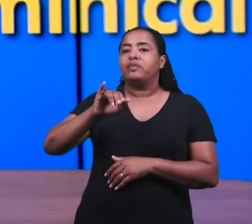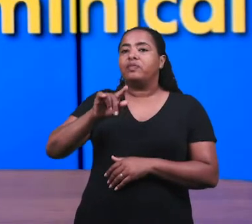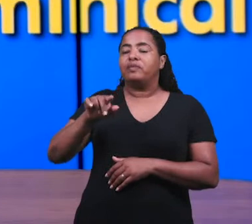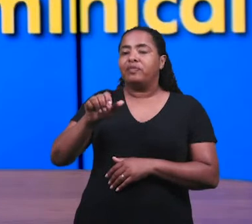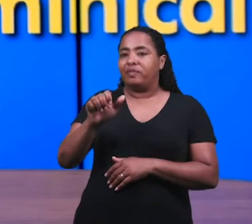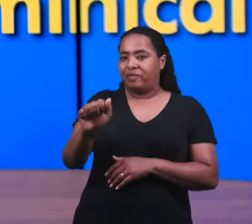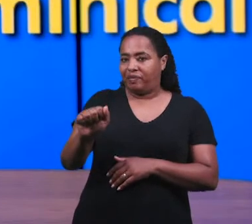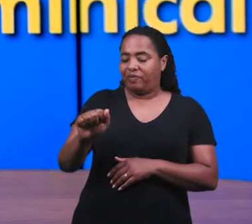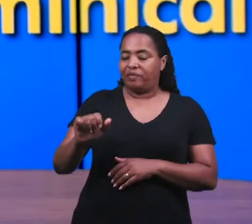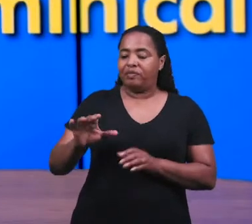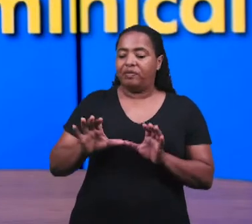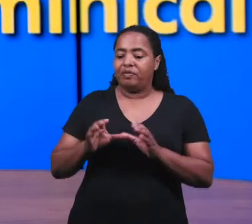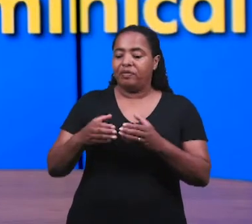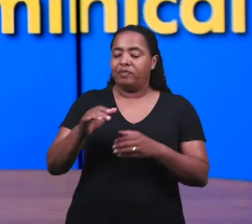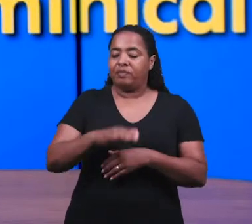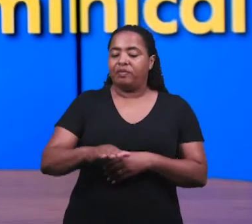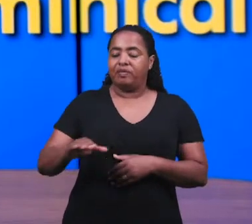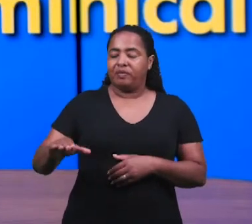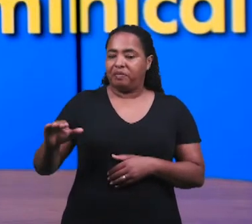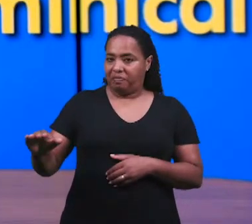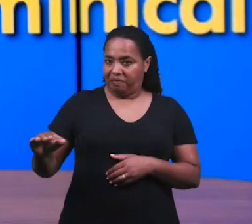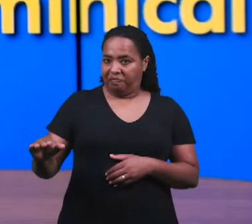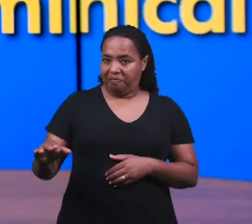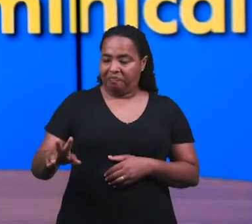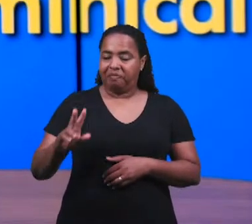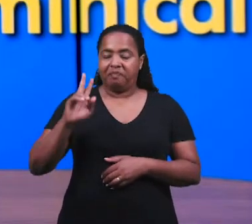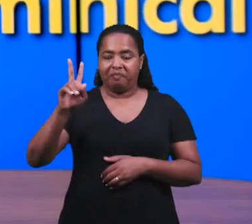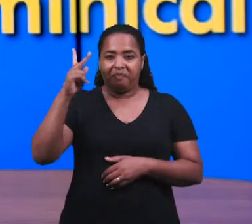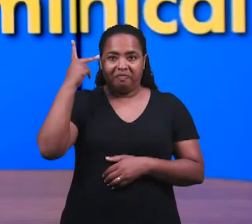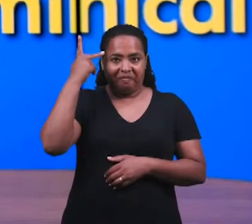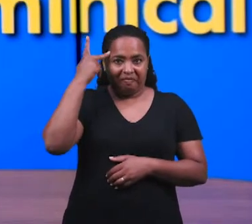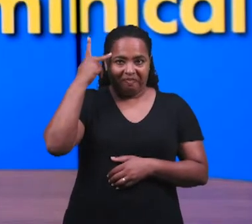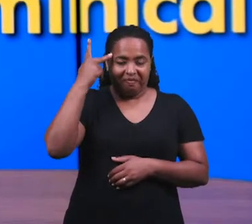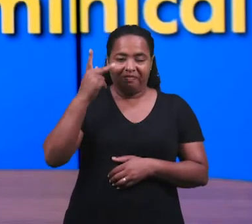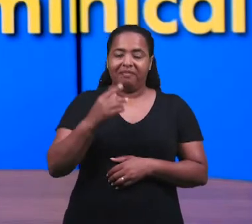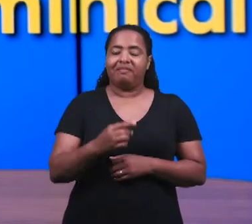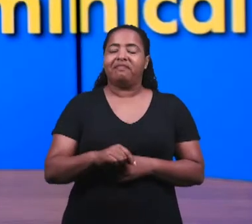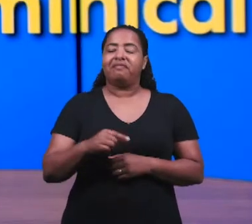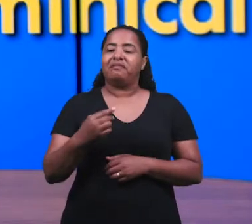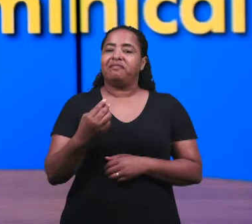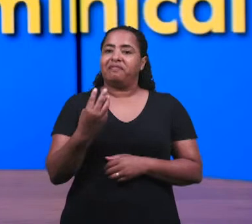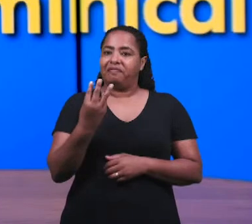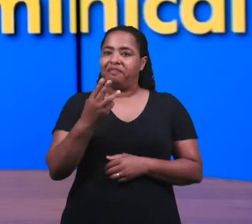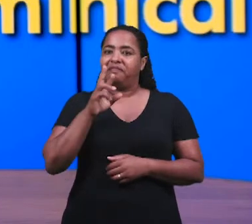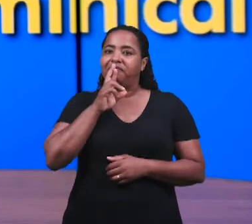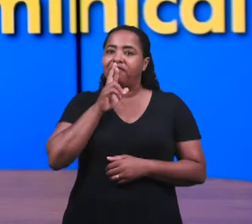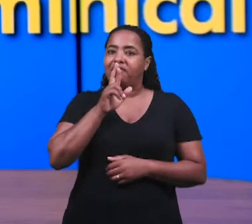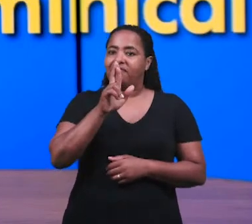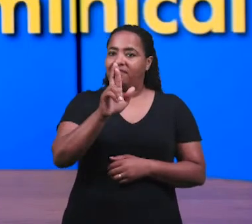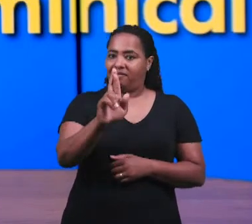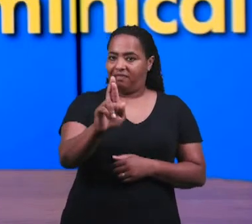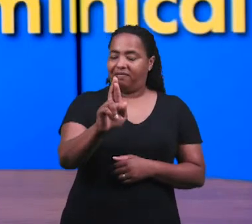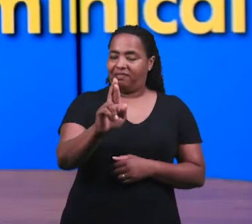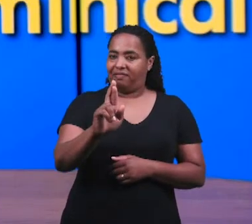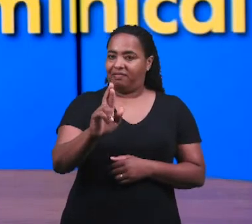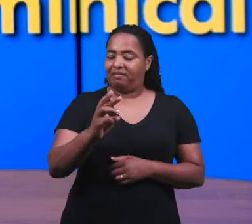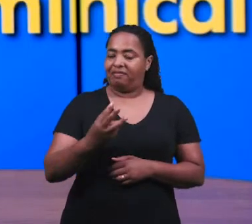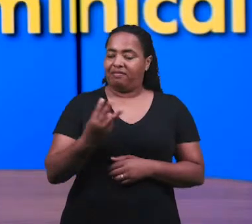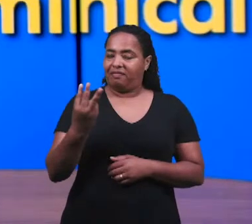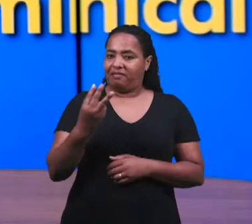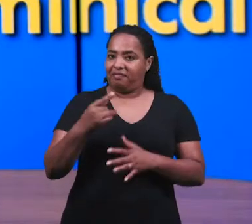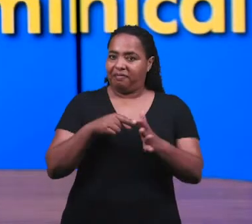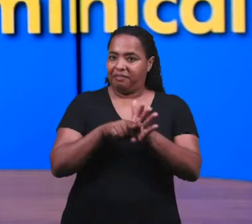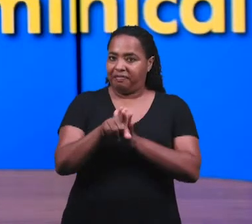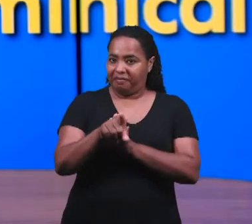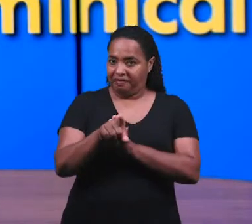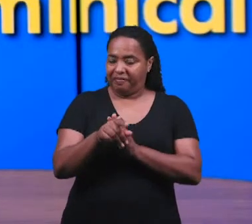classe de intermediários da nossa igreja em Caçapava, no estado de São Paulo. Vamos então às 3 respostas à nossa